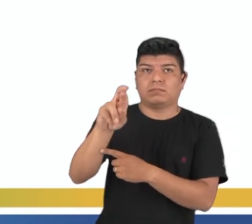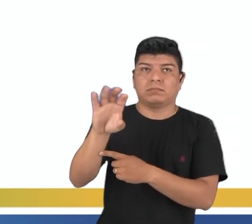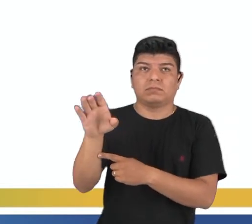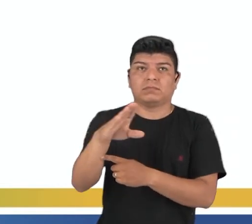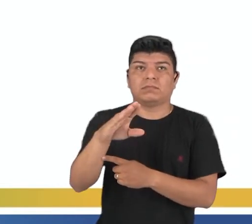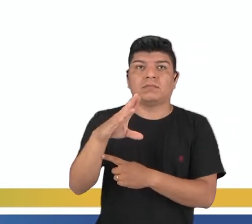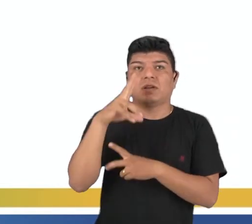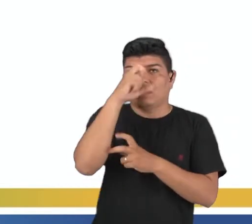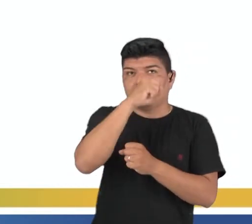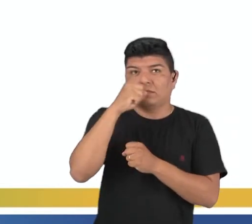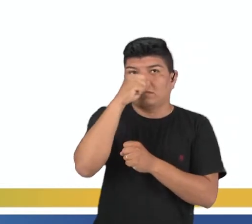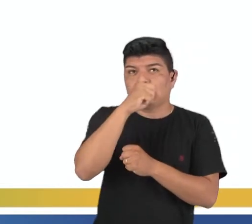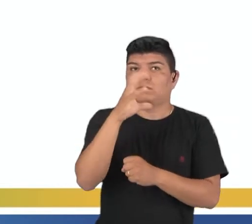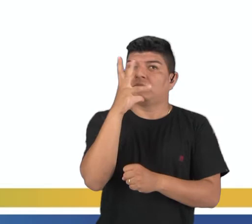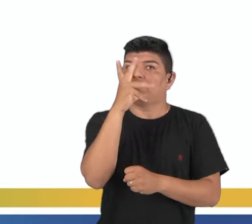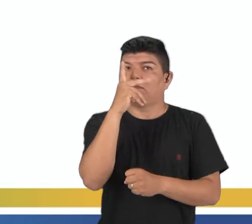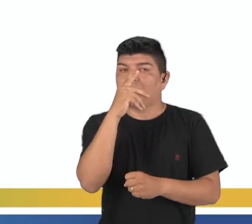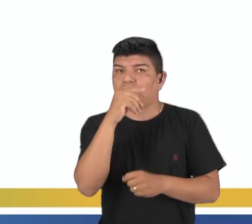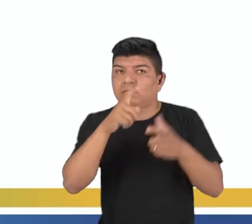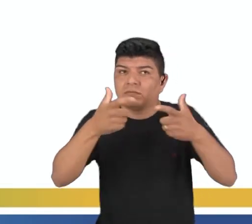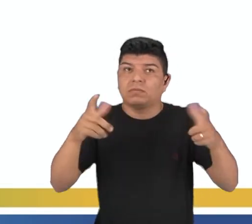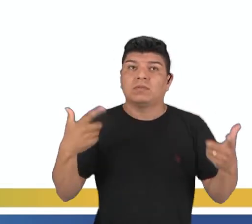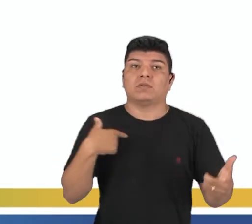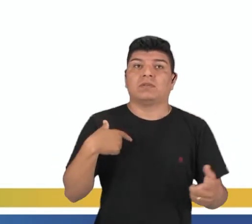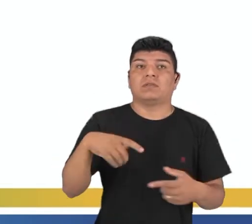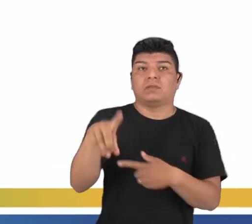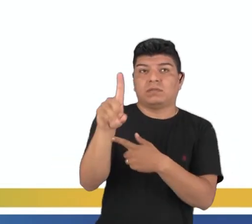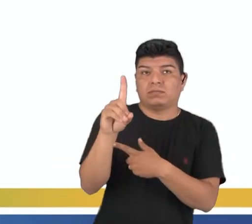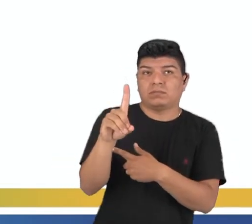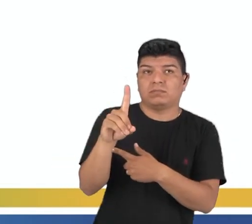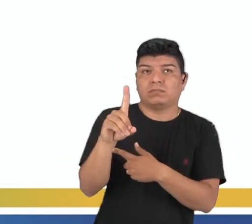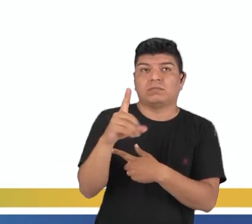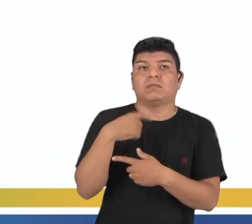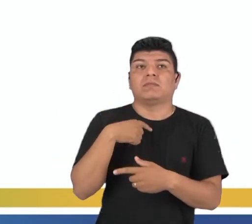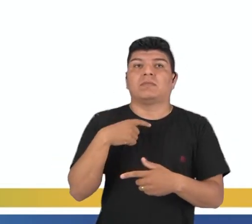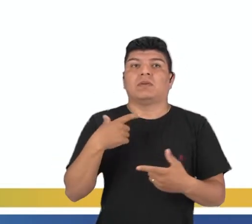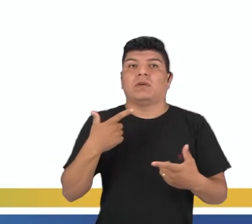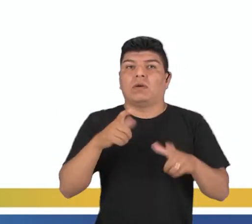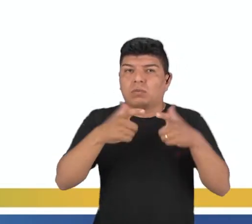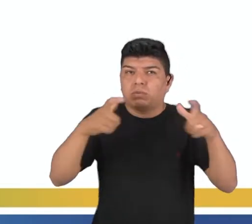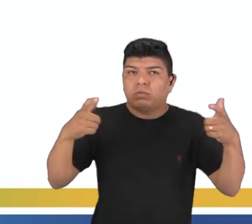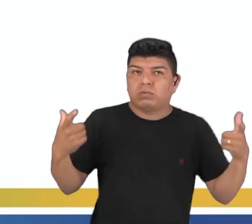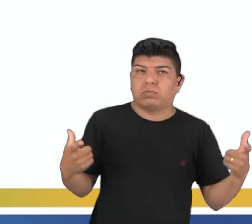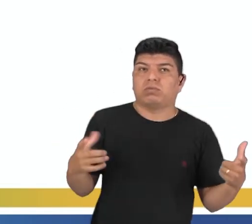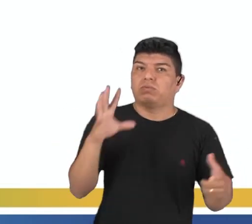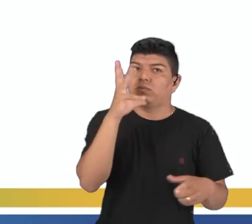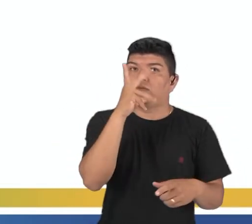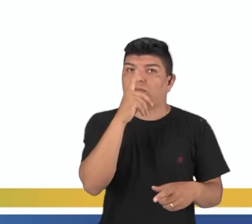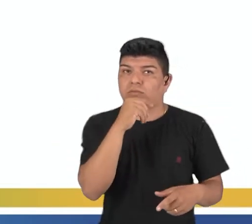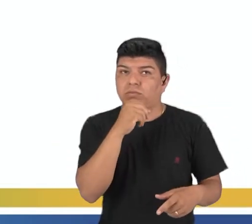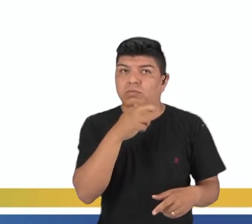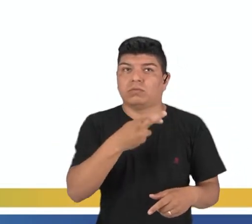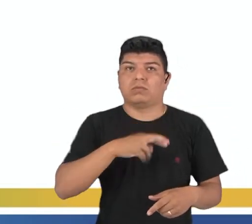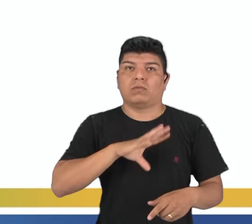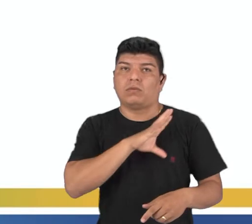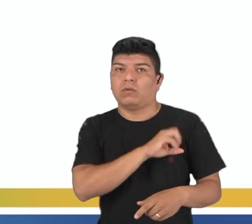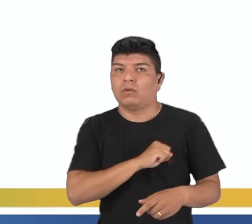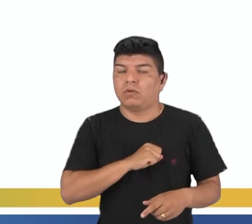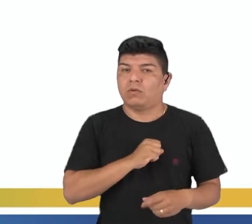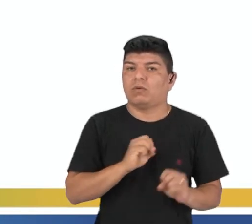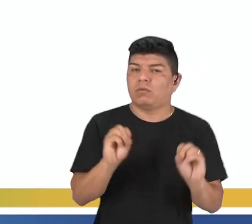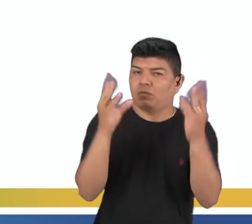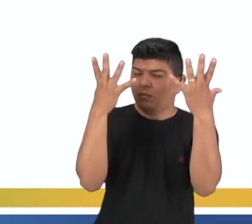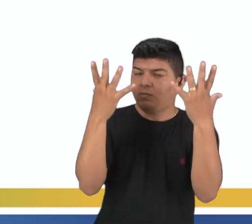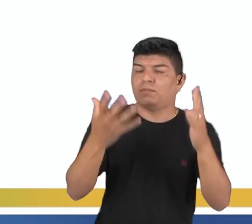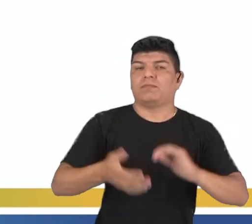intensidade, altura e duração. Letra D, altura, duração, romântica e festejo.